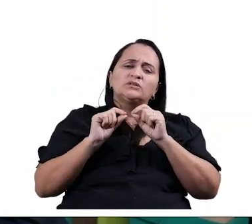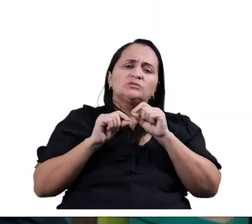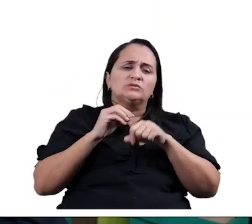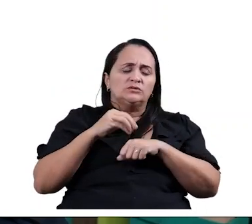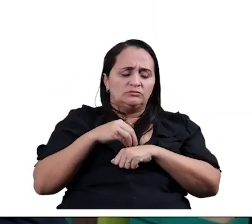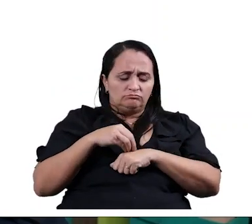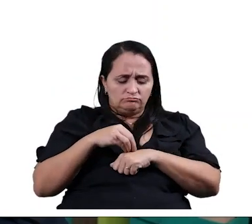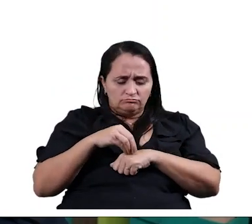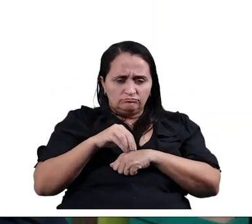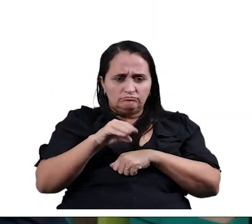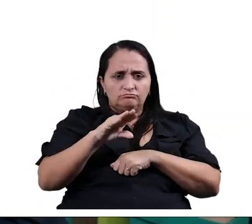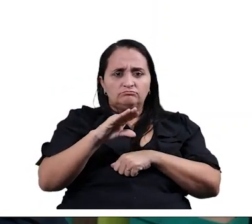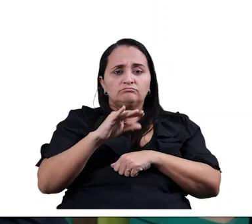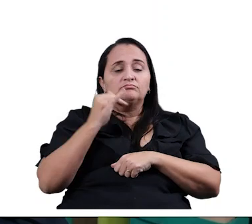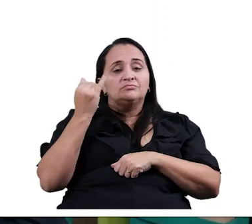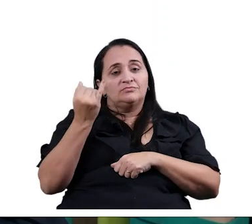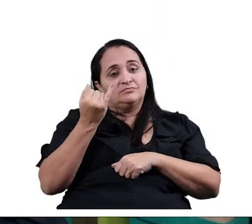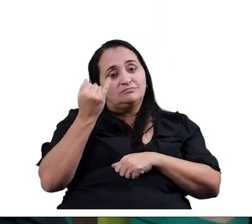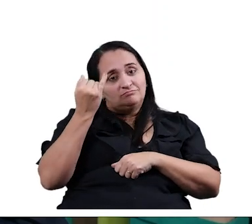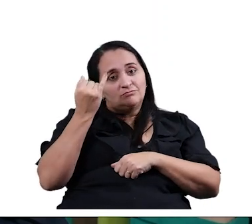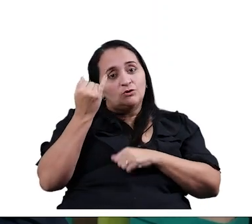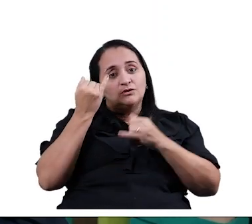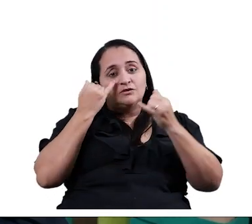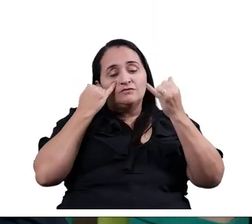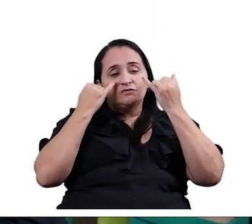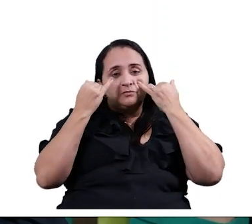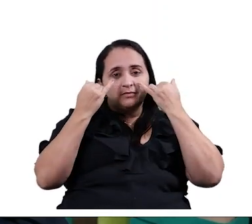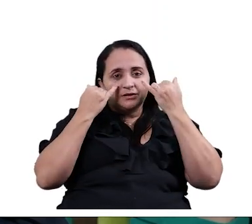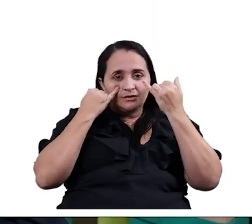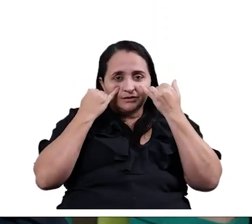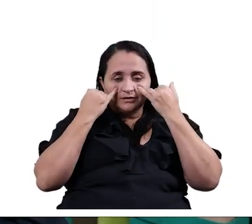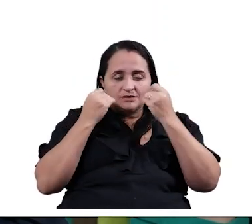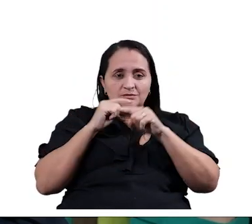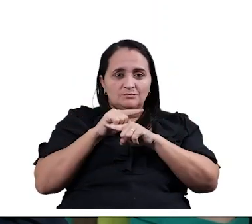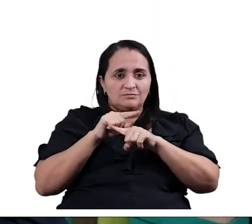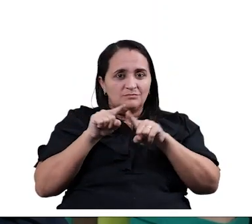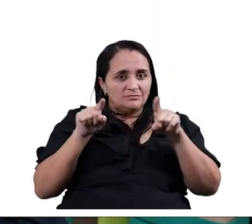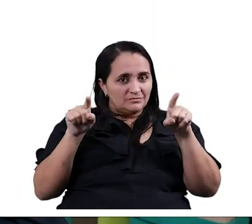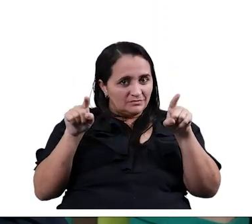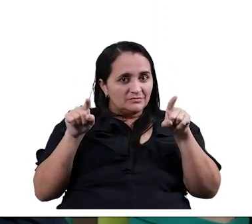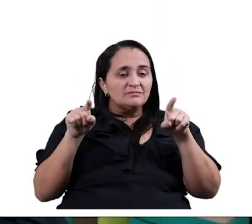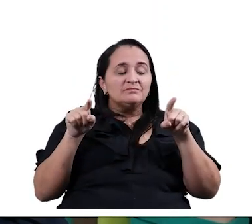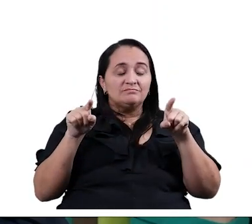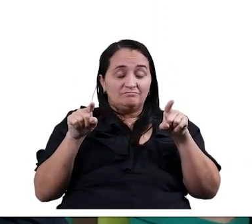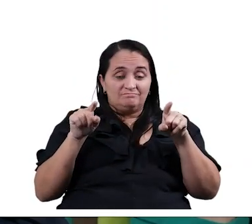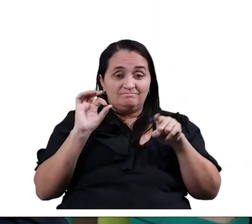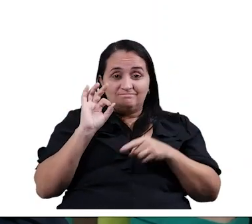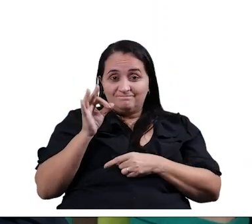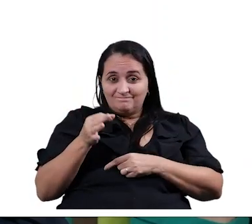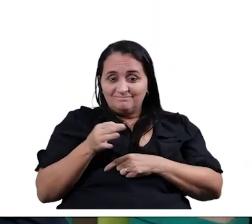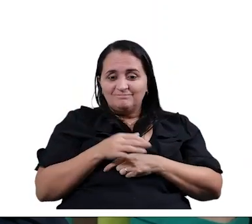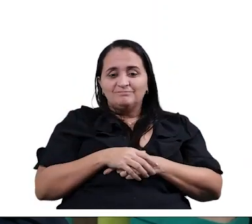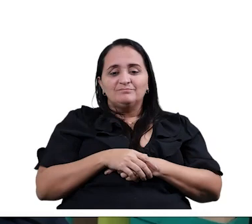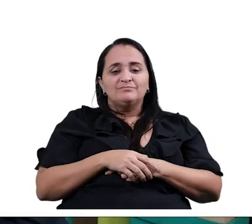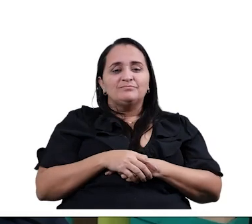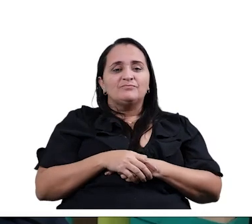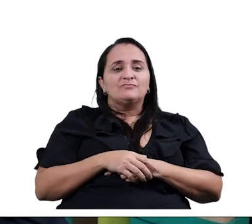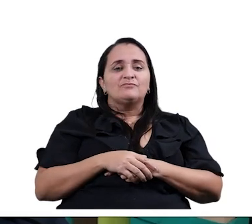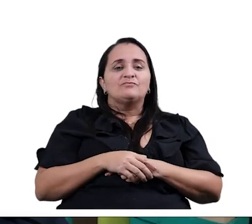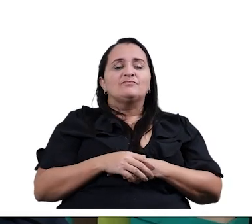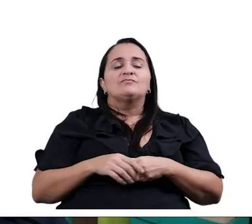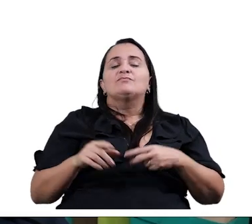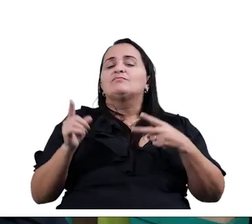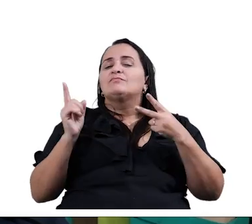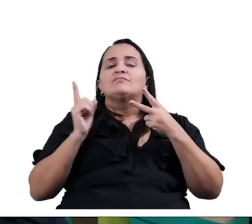essa informação para você. Então, a função social do texto é informar o leitor, certo?